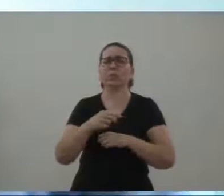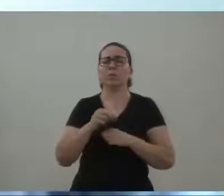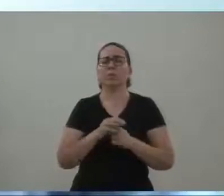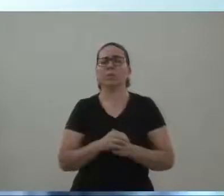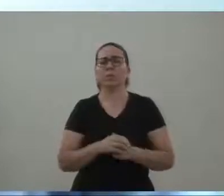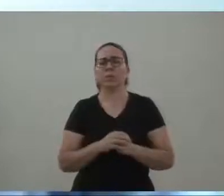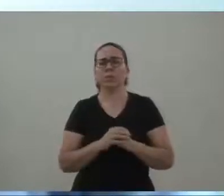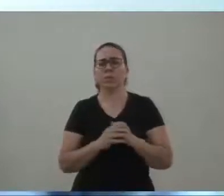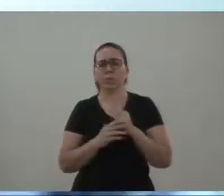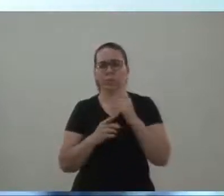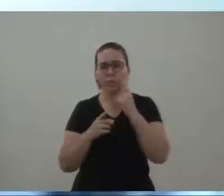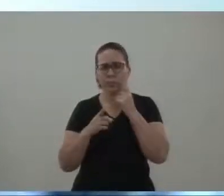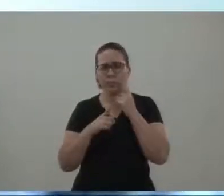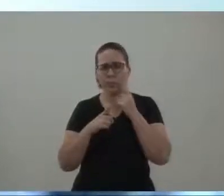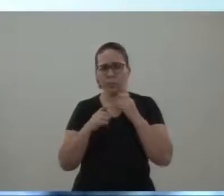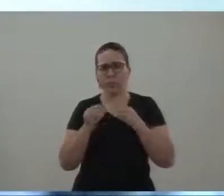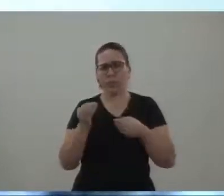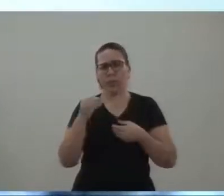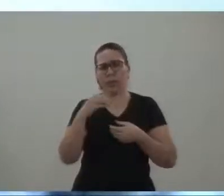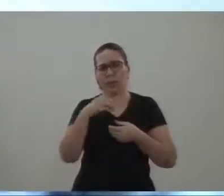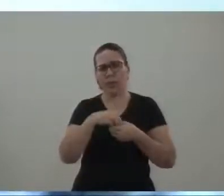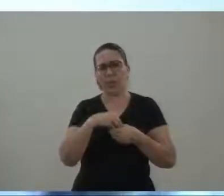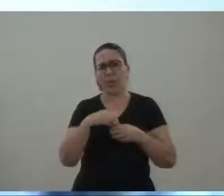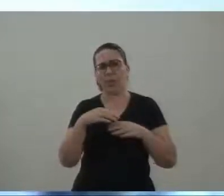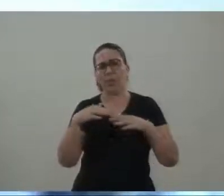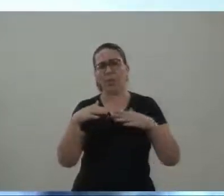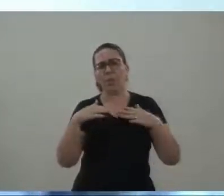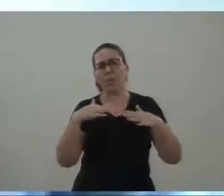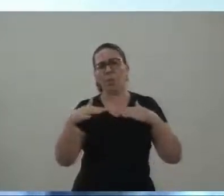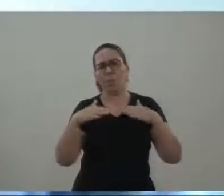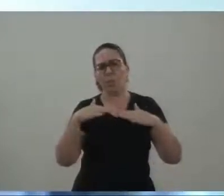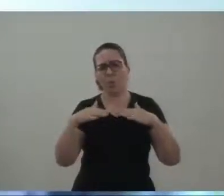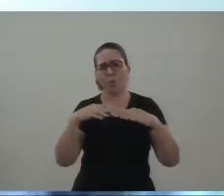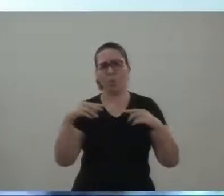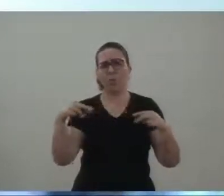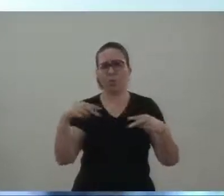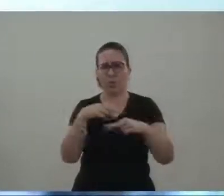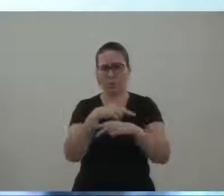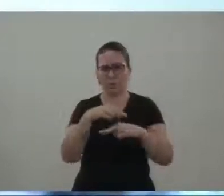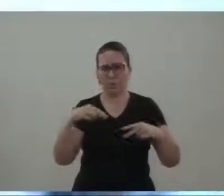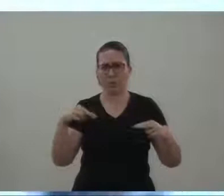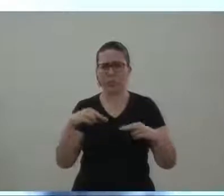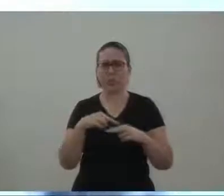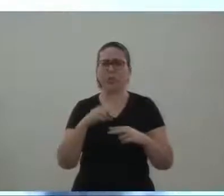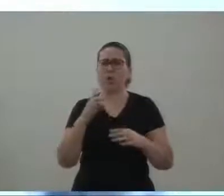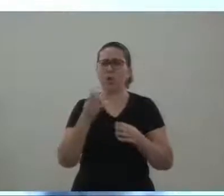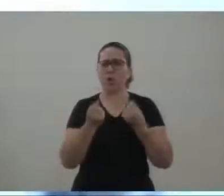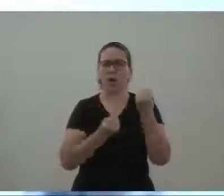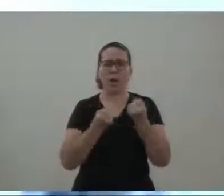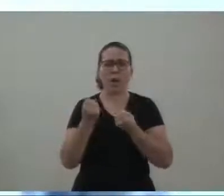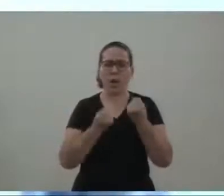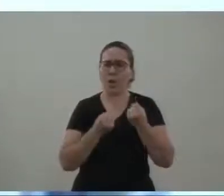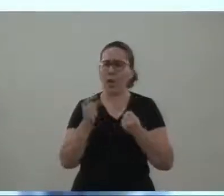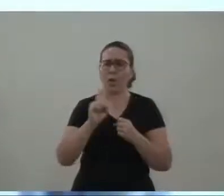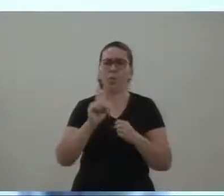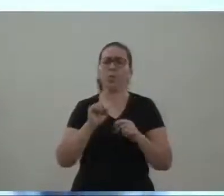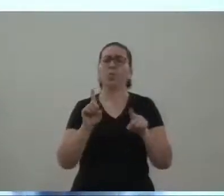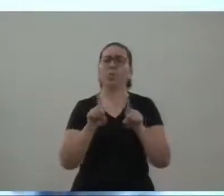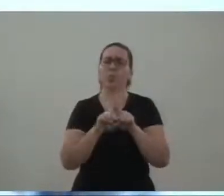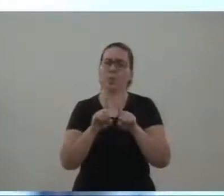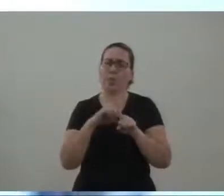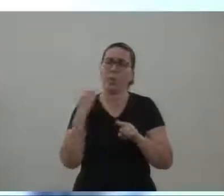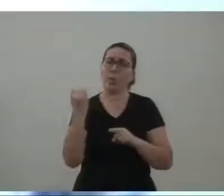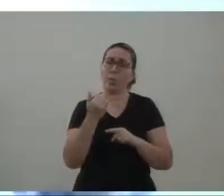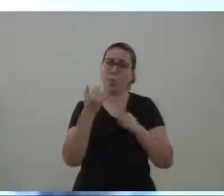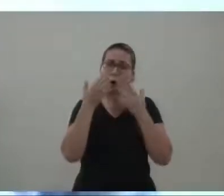né? E isso está dentro da questão da mobilidade pública. A mobilidade não é só com veículos, automotores, mas ela tem que ser